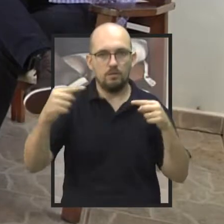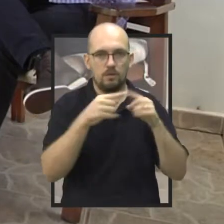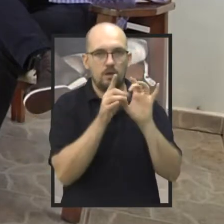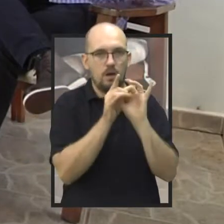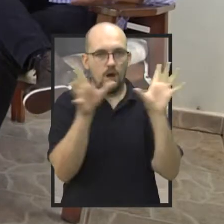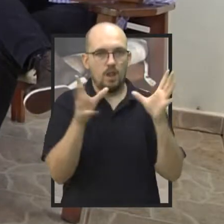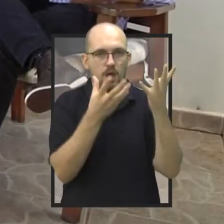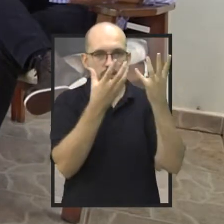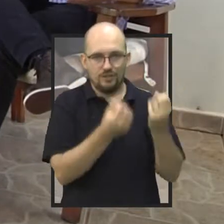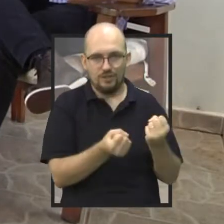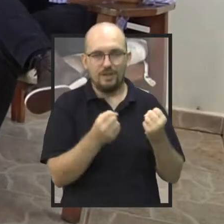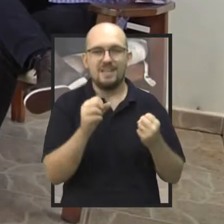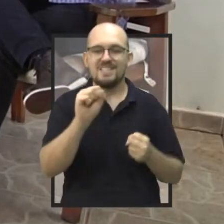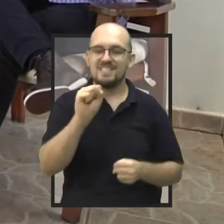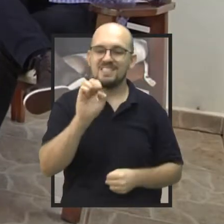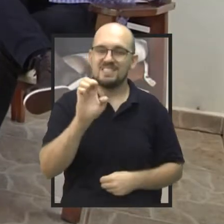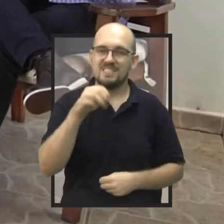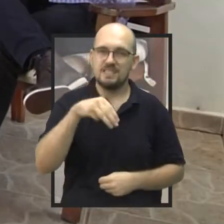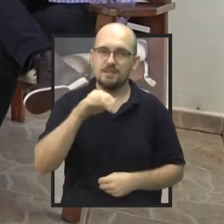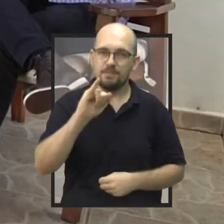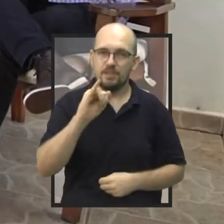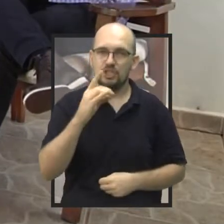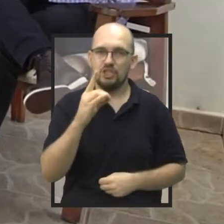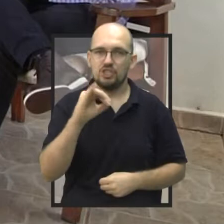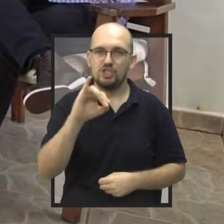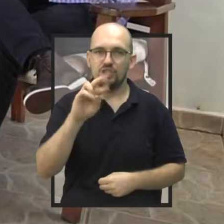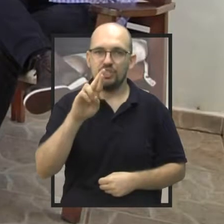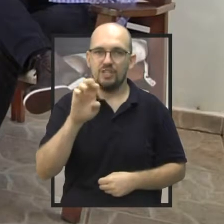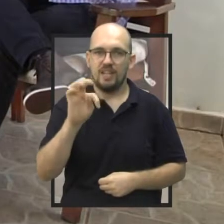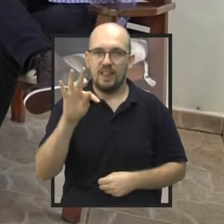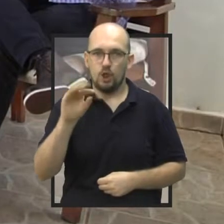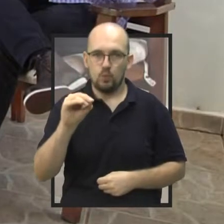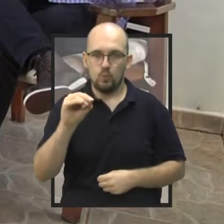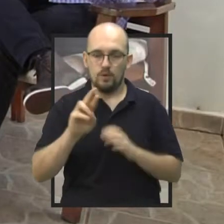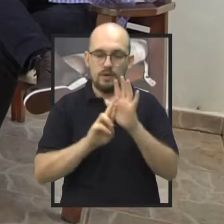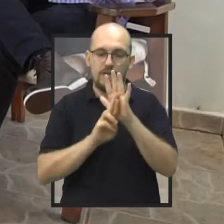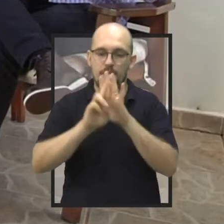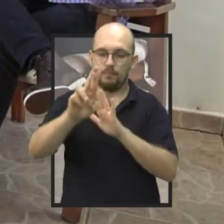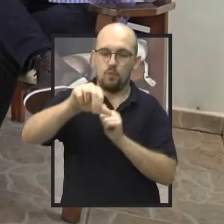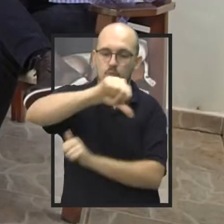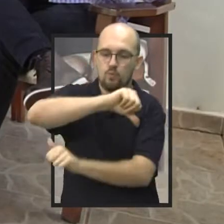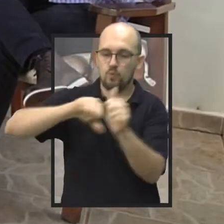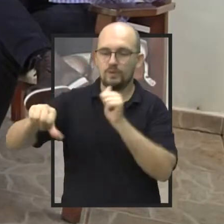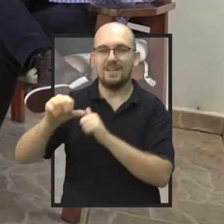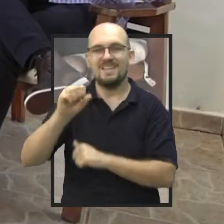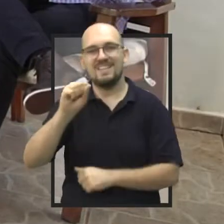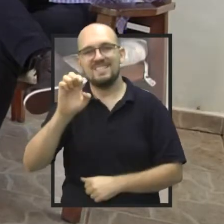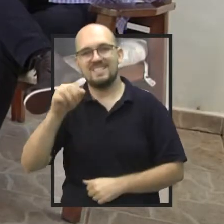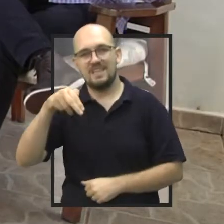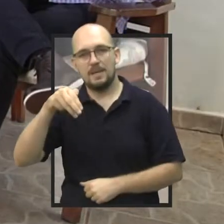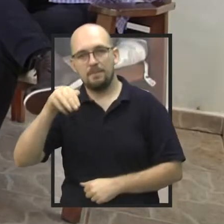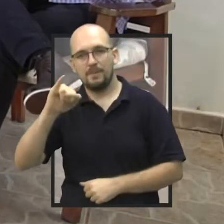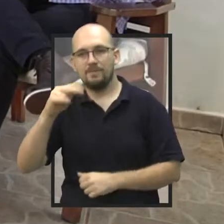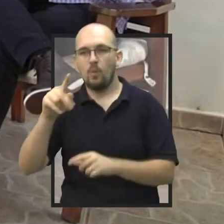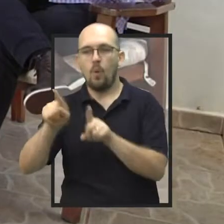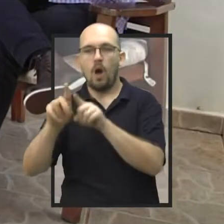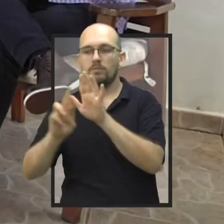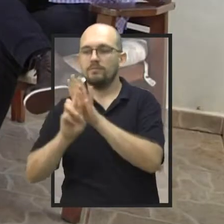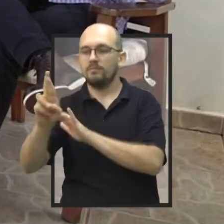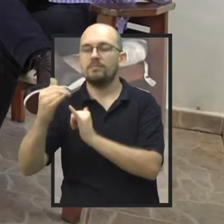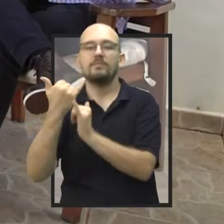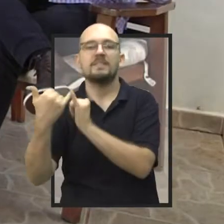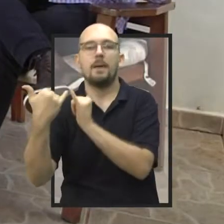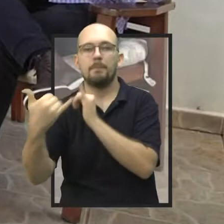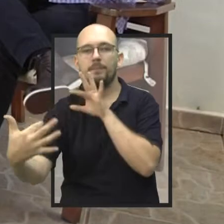para o regime semidireto, né? Deixando o representativo indo para o semidireto. Exatamente. É claro que as benesses dessa